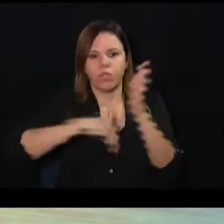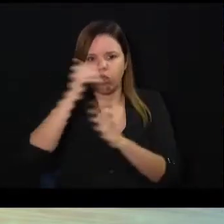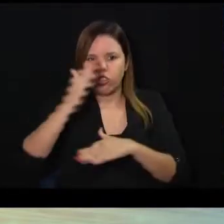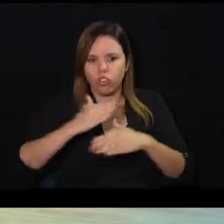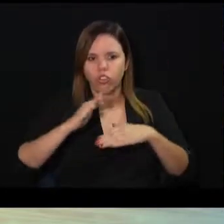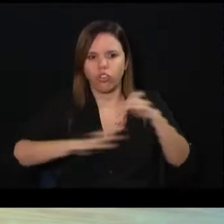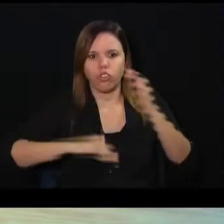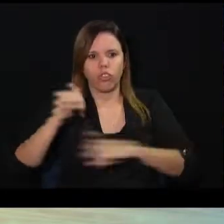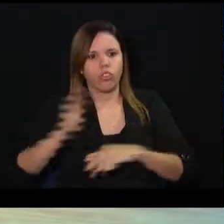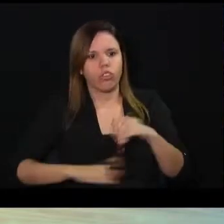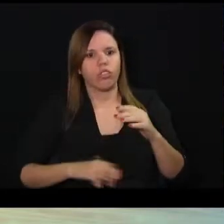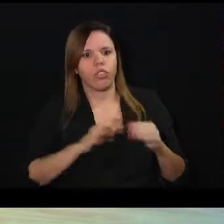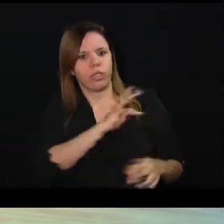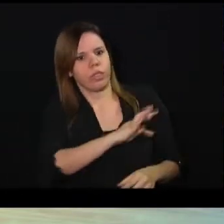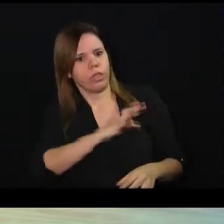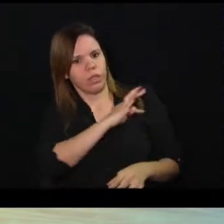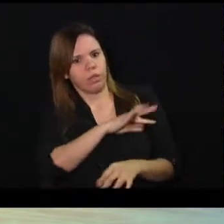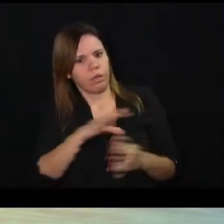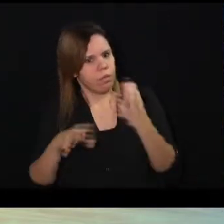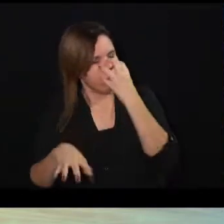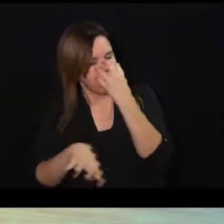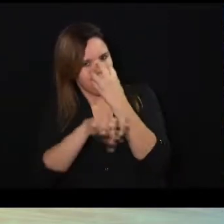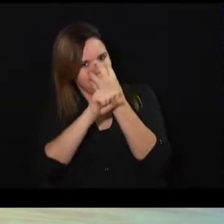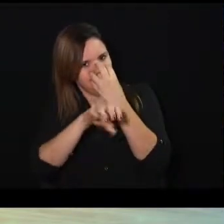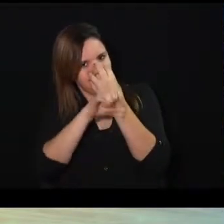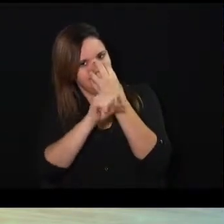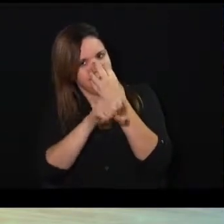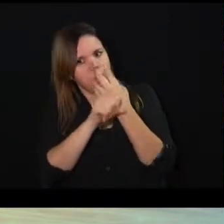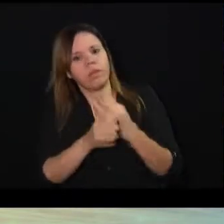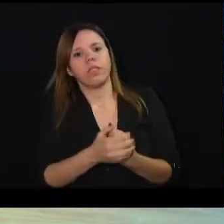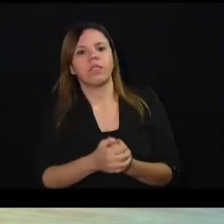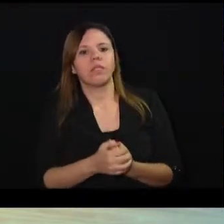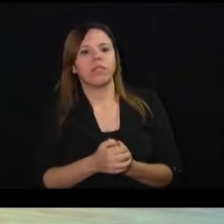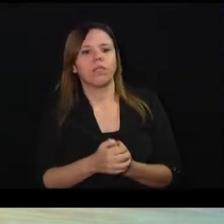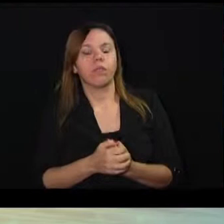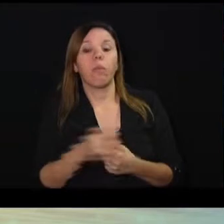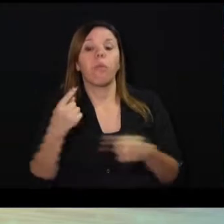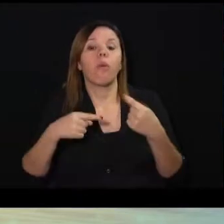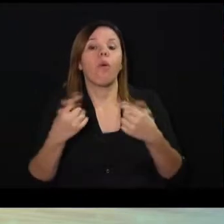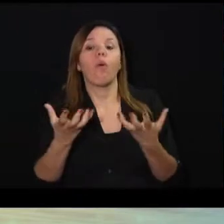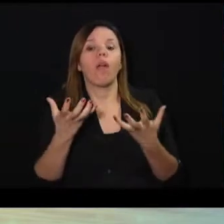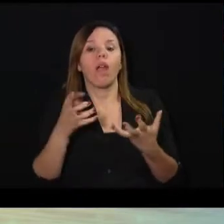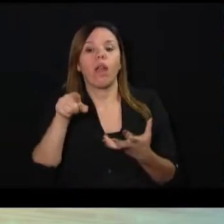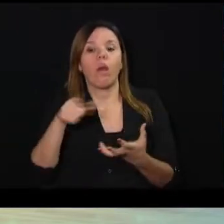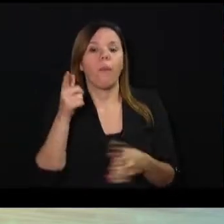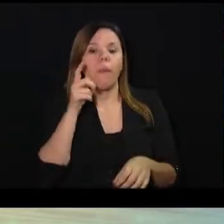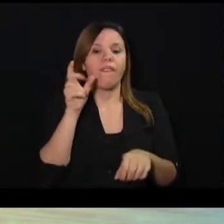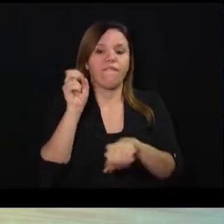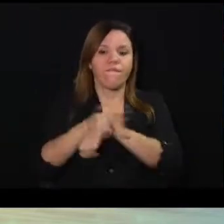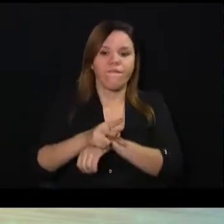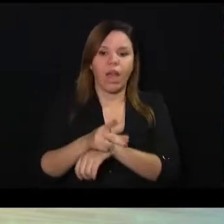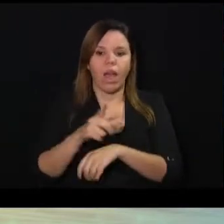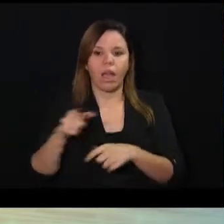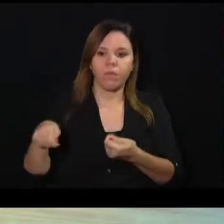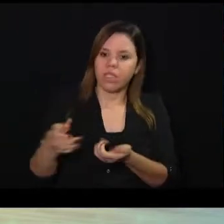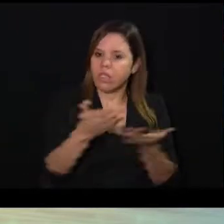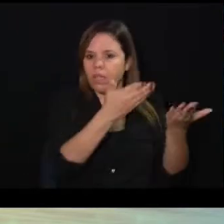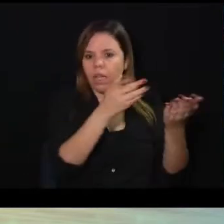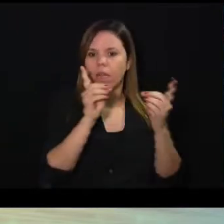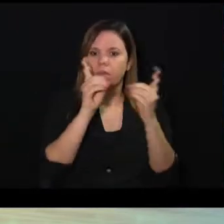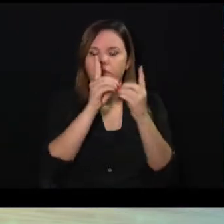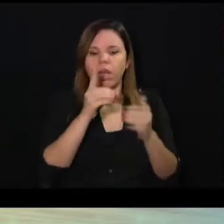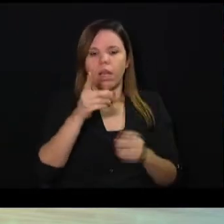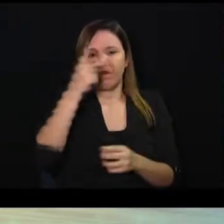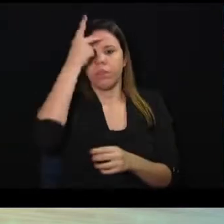técnico de ar condicionado e refrigeração e para concorrer a uma das vagas é necessário o comparecimento do candidato